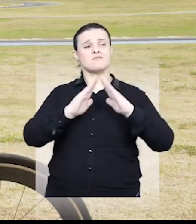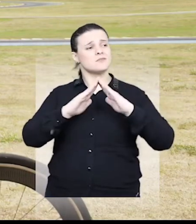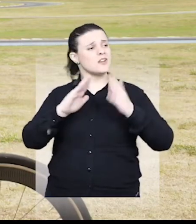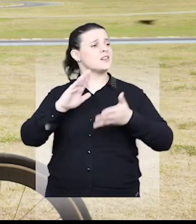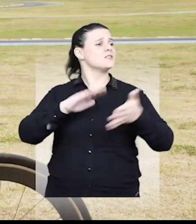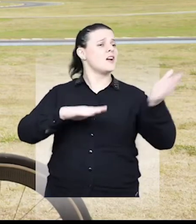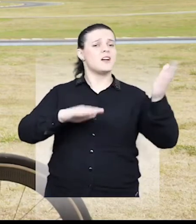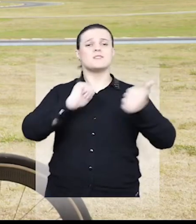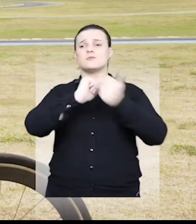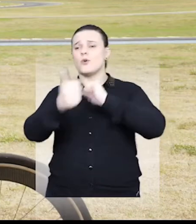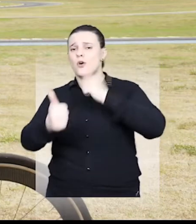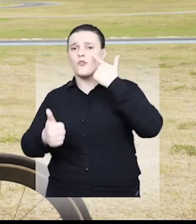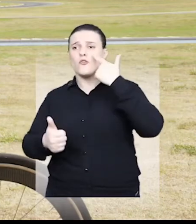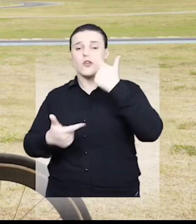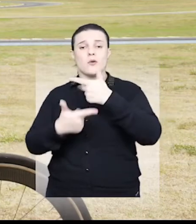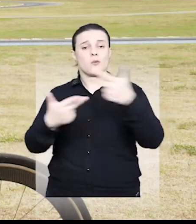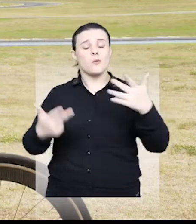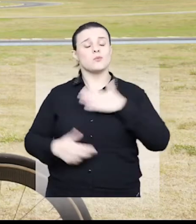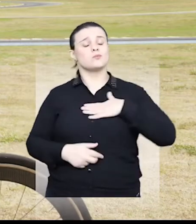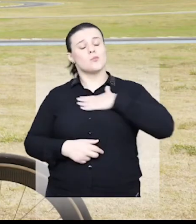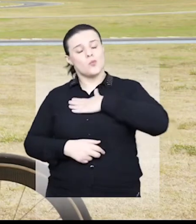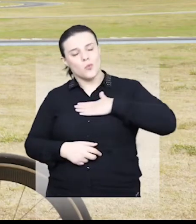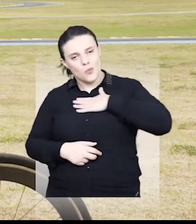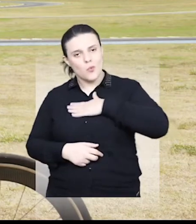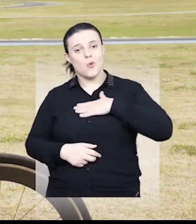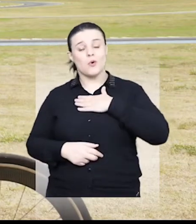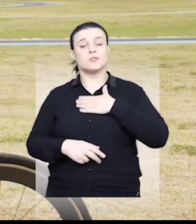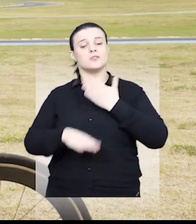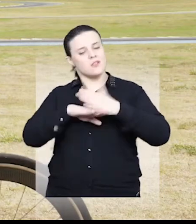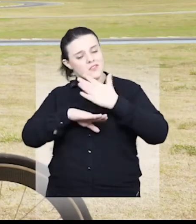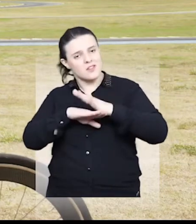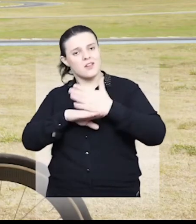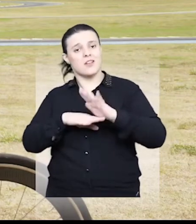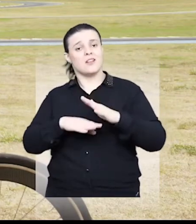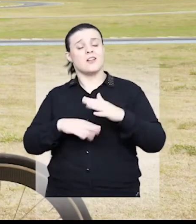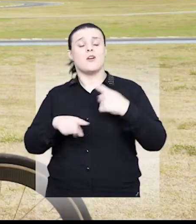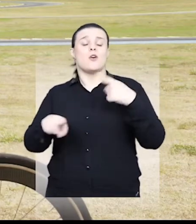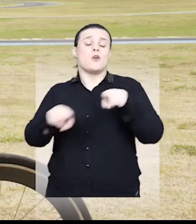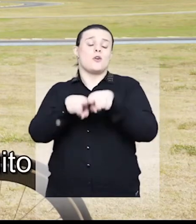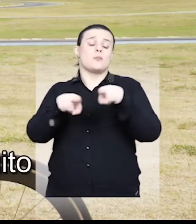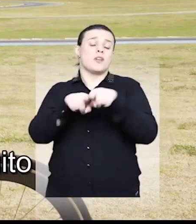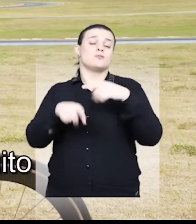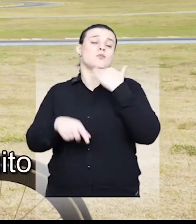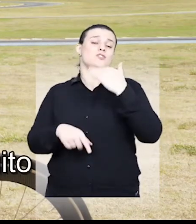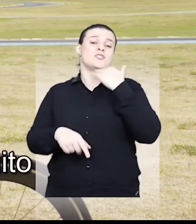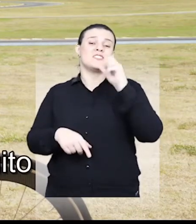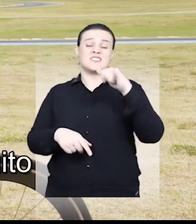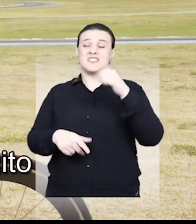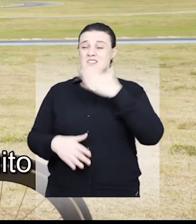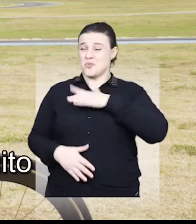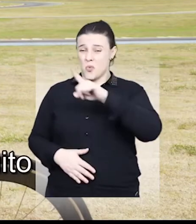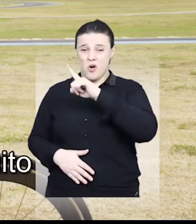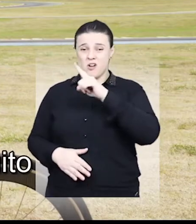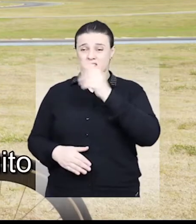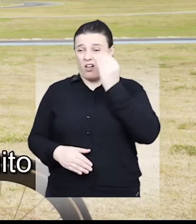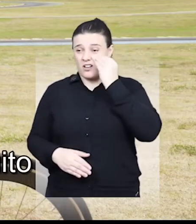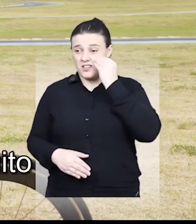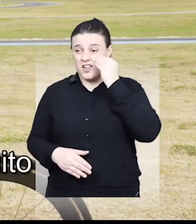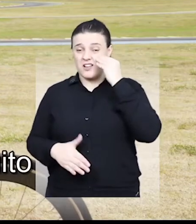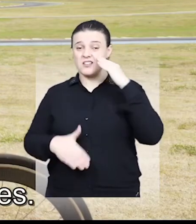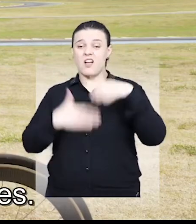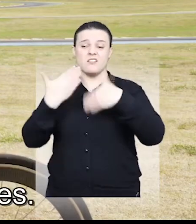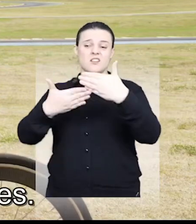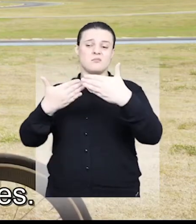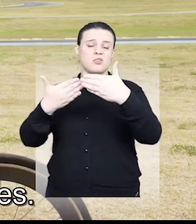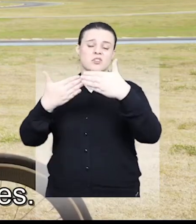casa, procure um esporte que faça e que goste. Porque também não adianta, a gente não consegue fazer por muito tempo porque a gente não gosta.